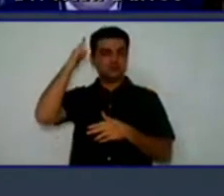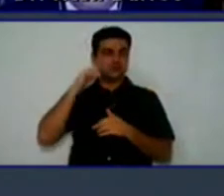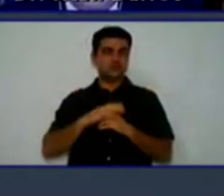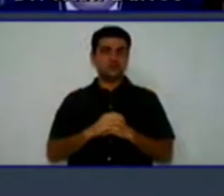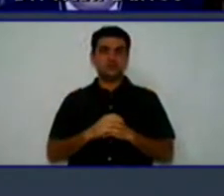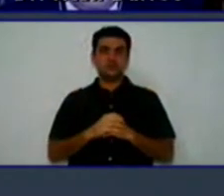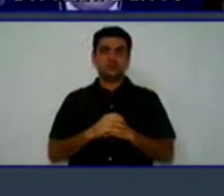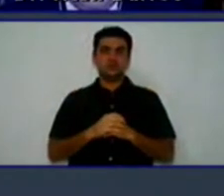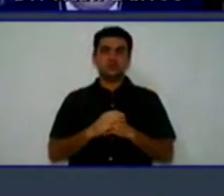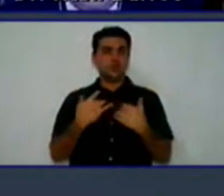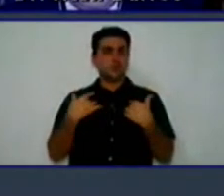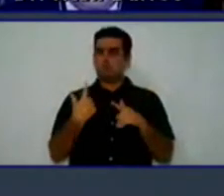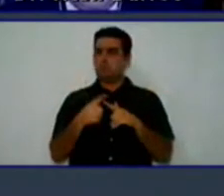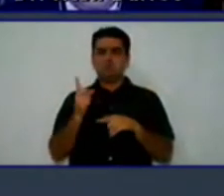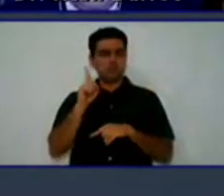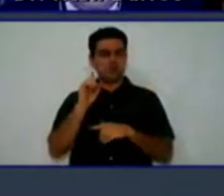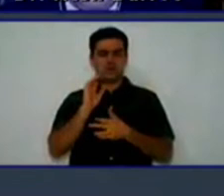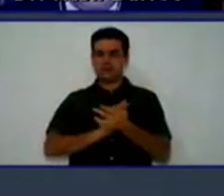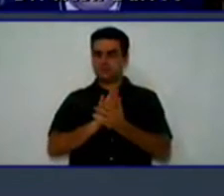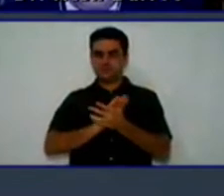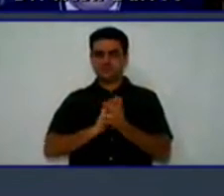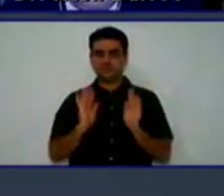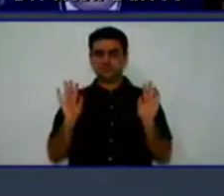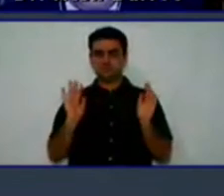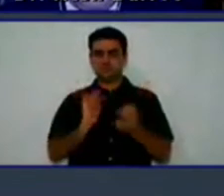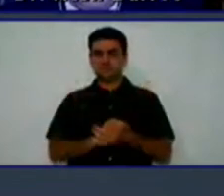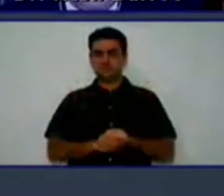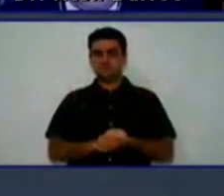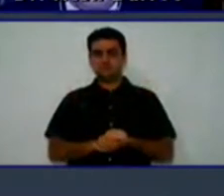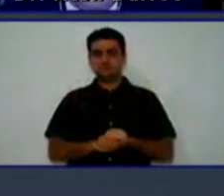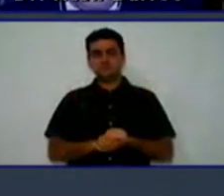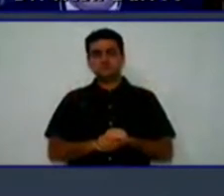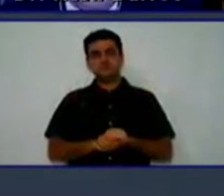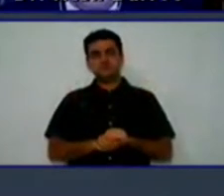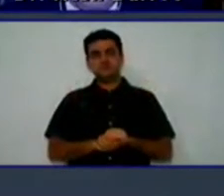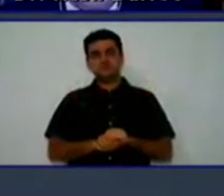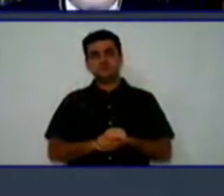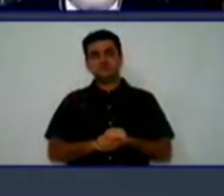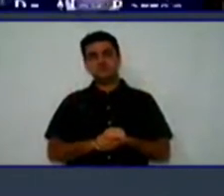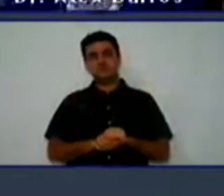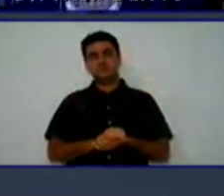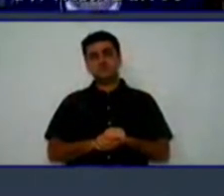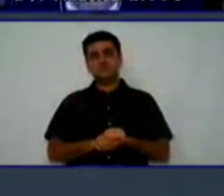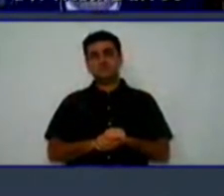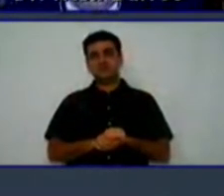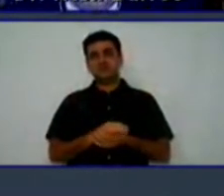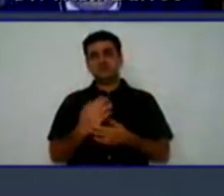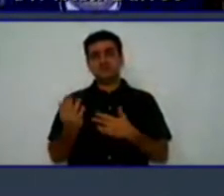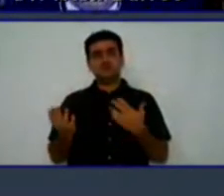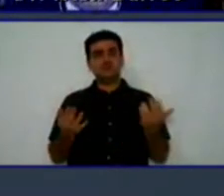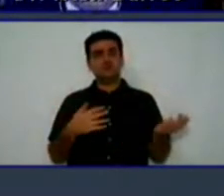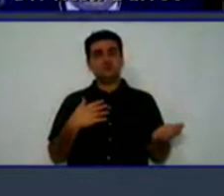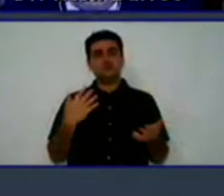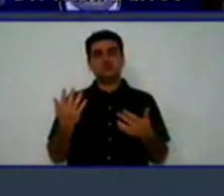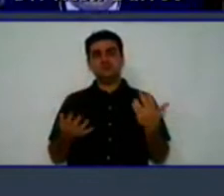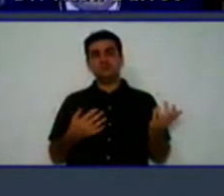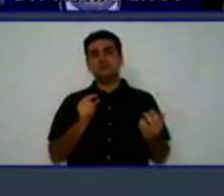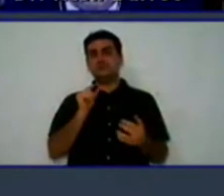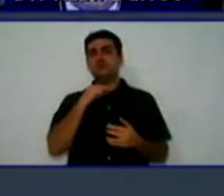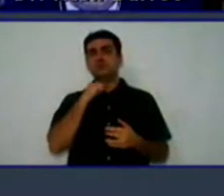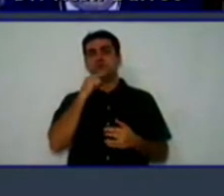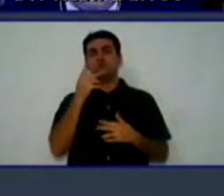sem nenhum tipo de problema de minha parte. Olha, eu ouvi a posição do ministro Alexandre, eu tenho um pouco de dúvida,